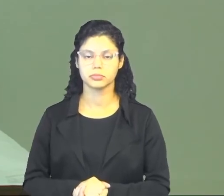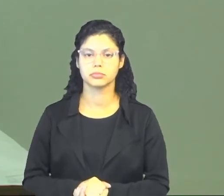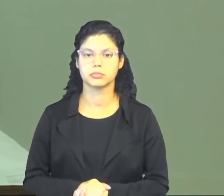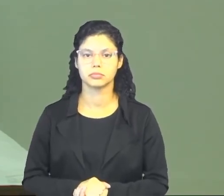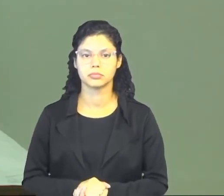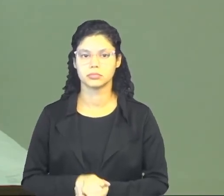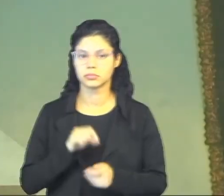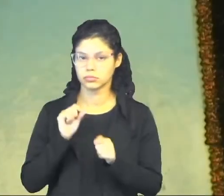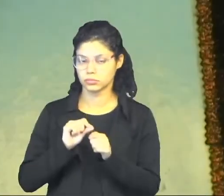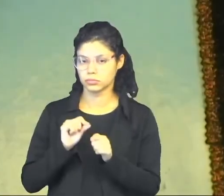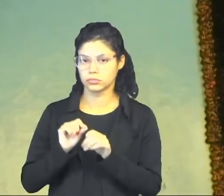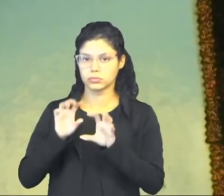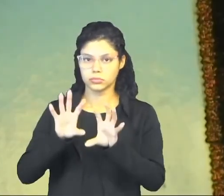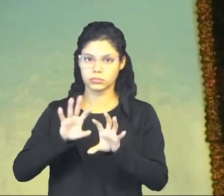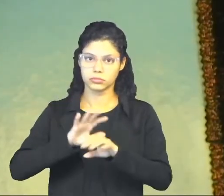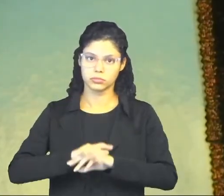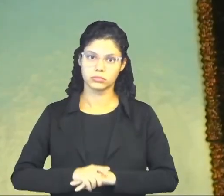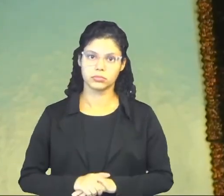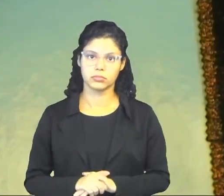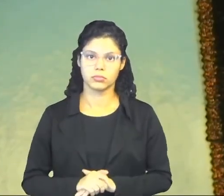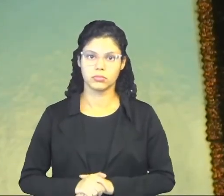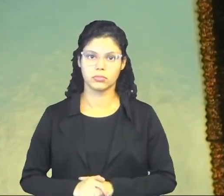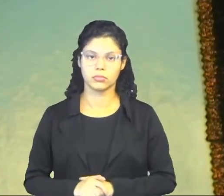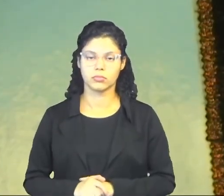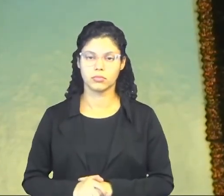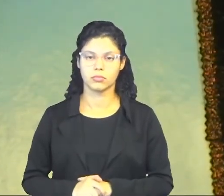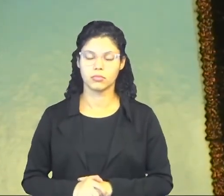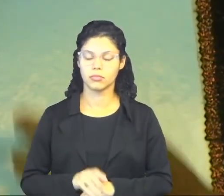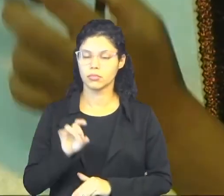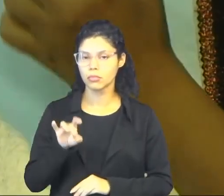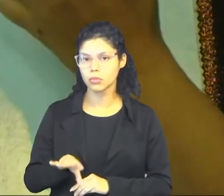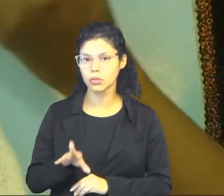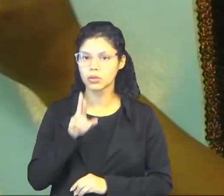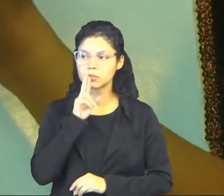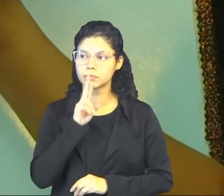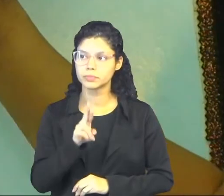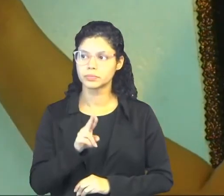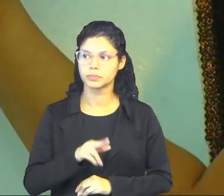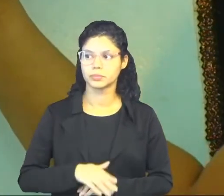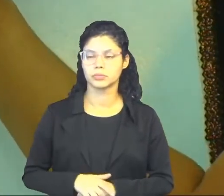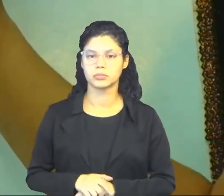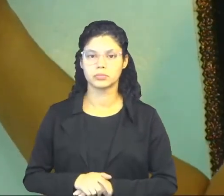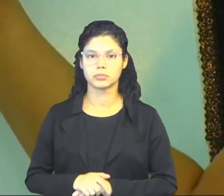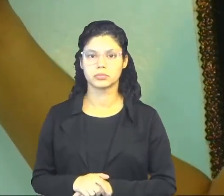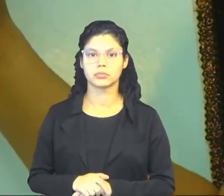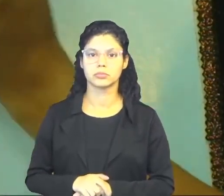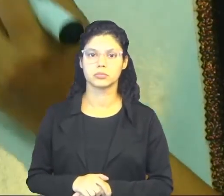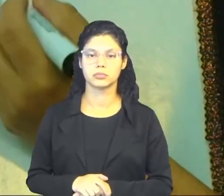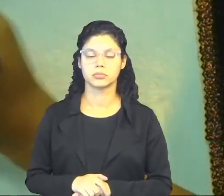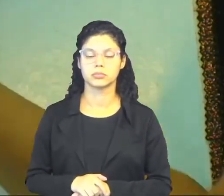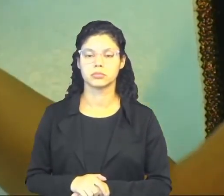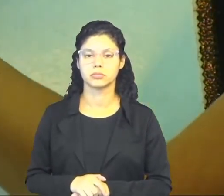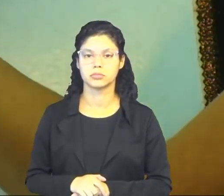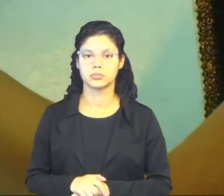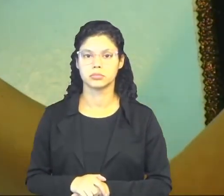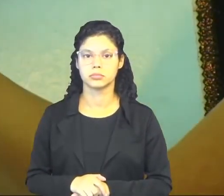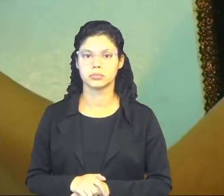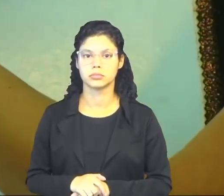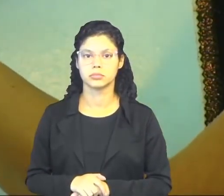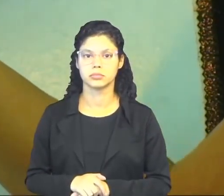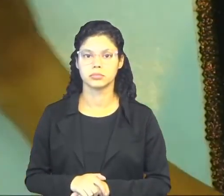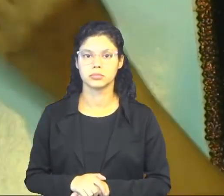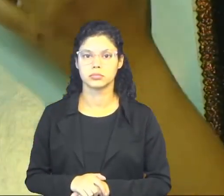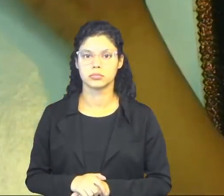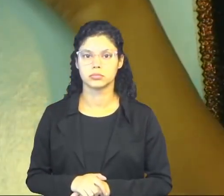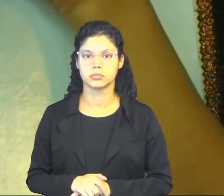Você vai fazer dessa forma, tá? Último exemplo que a gente tem aí, ó. Começando das unidades, tá? Aqui é o